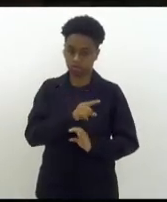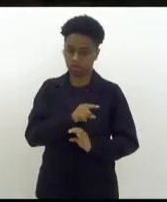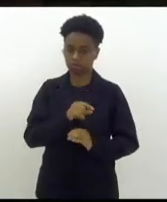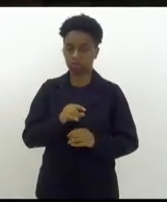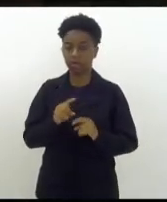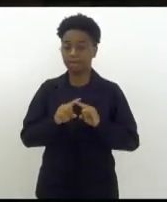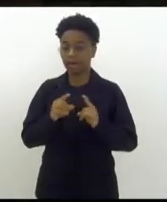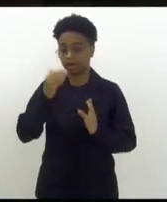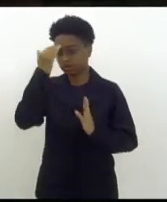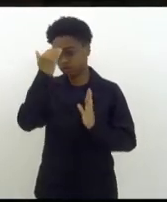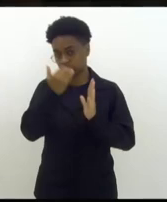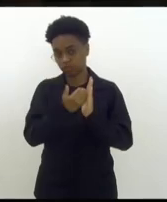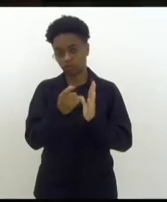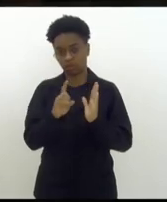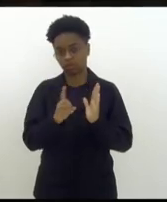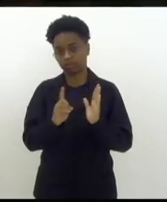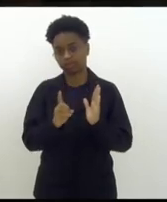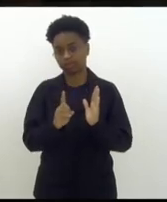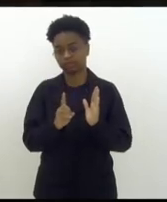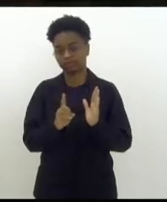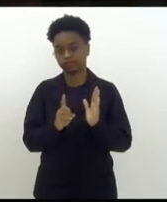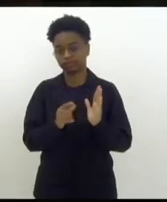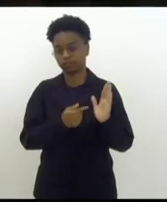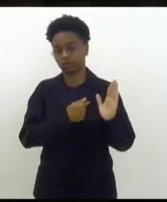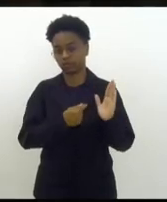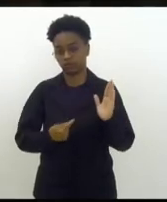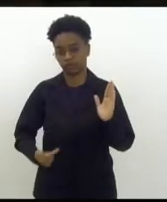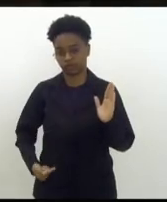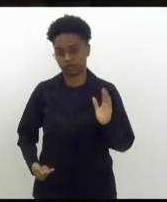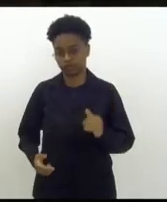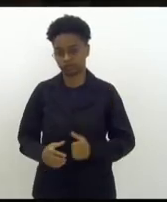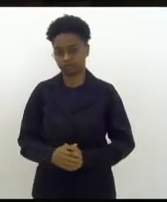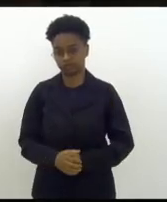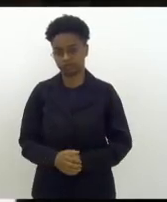foi cumprido pelo governo